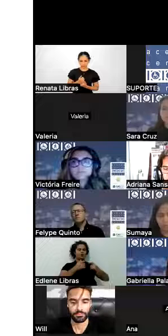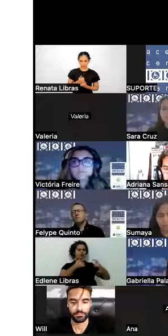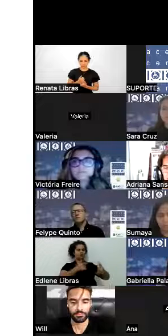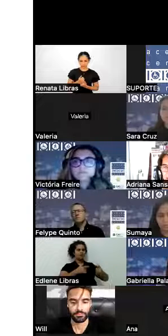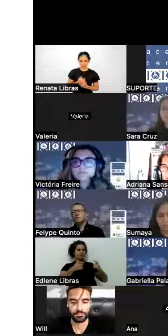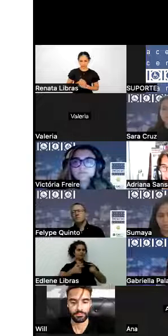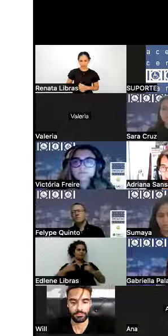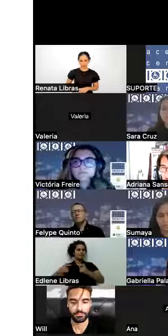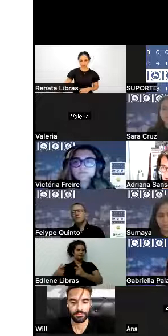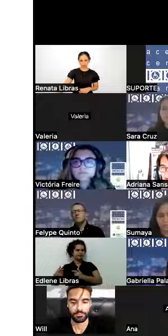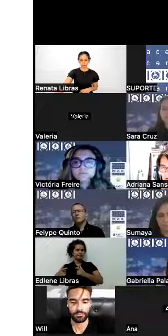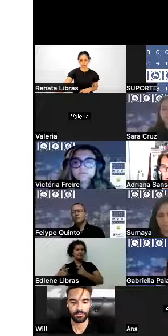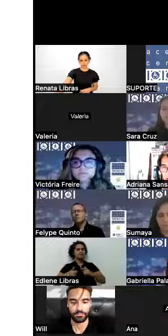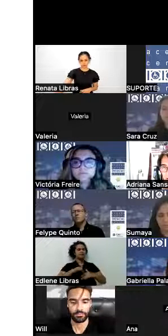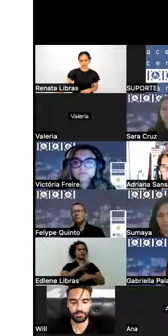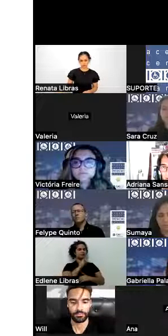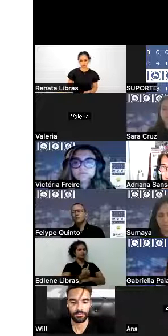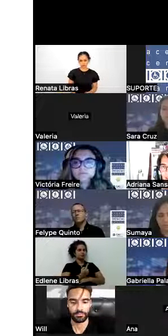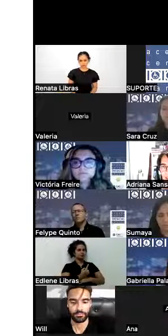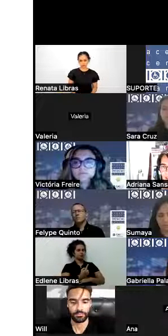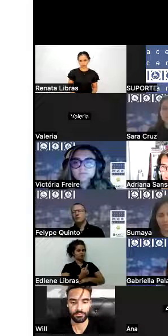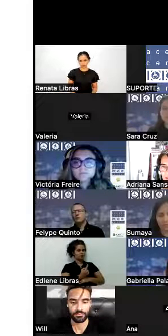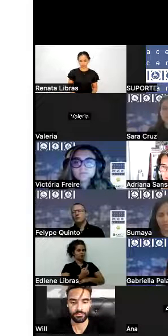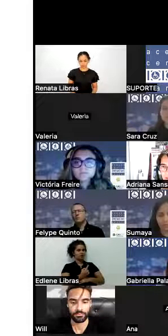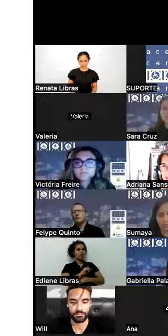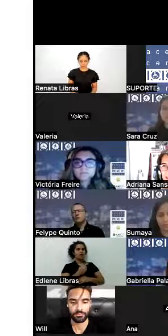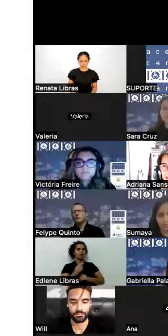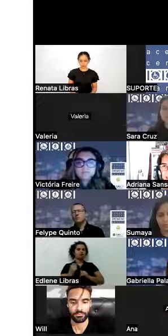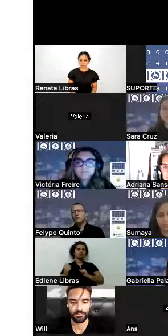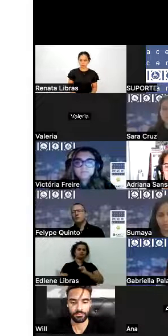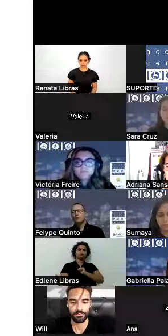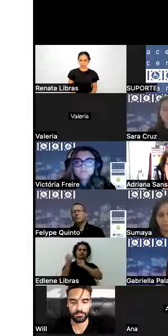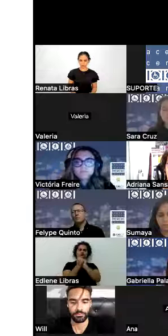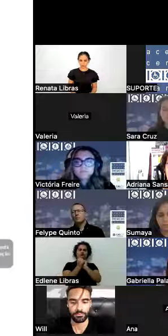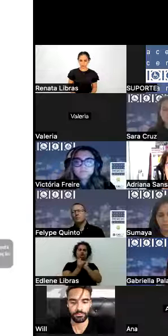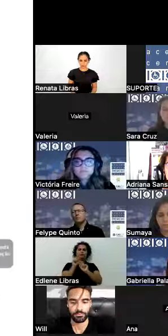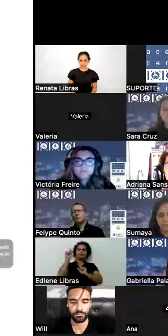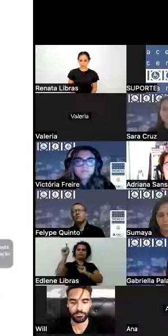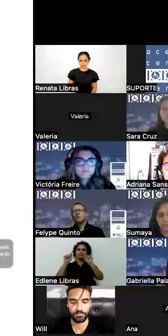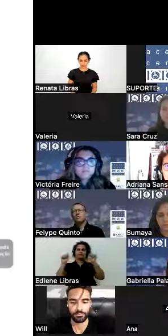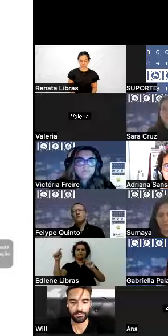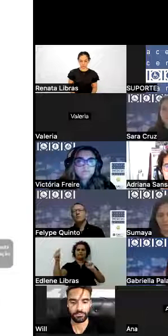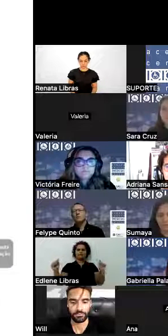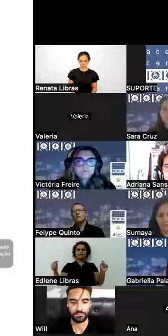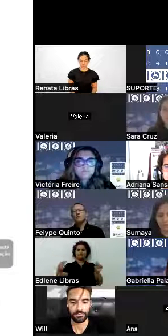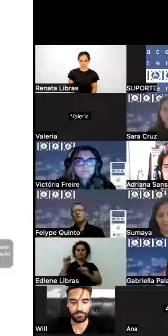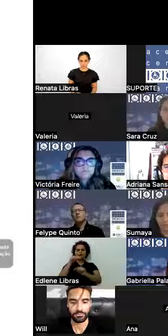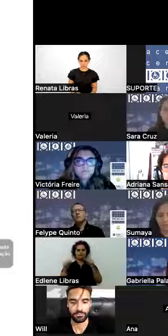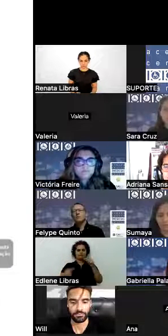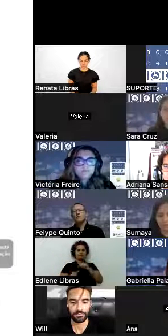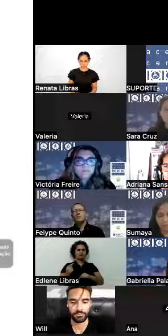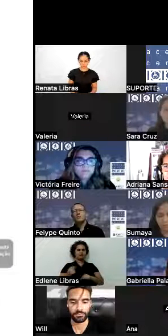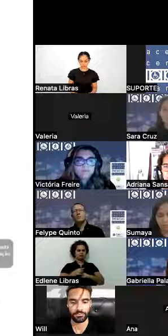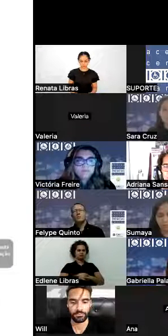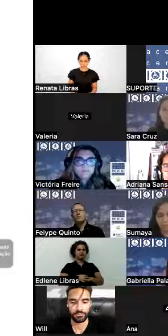ou seja, mais de uma ação, ou em rede, uma rede de ações. E, por fim,